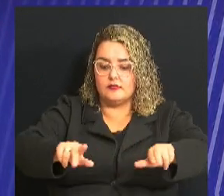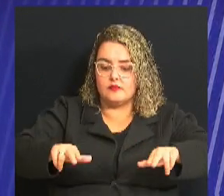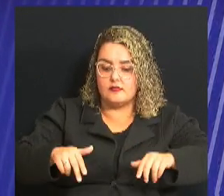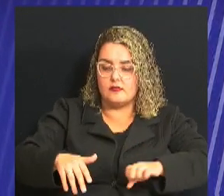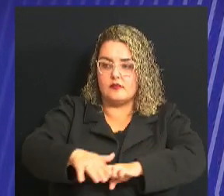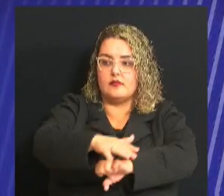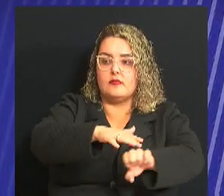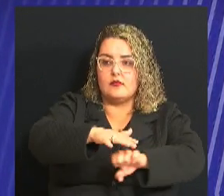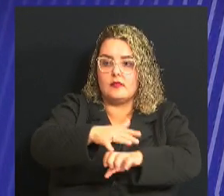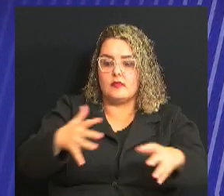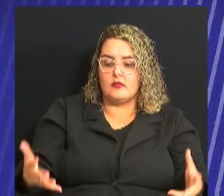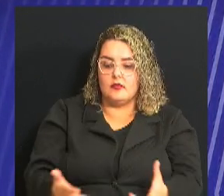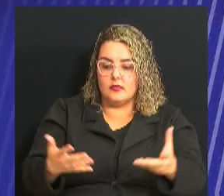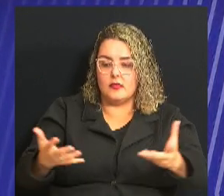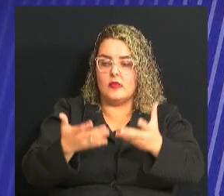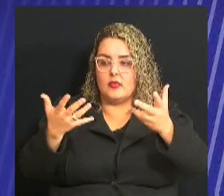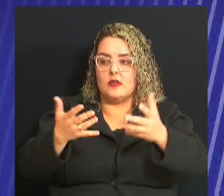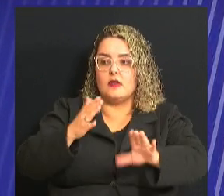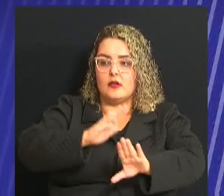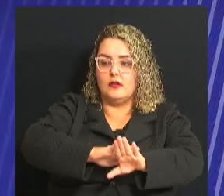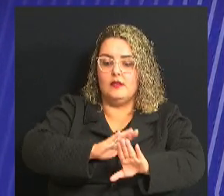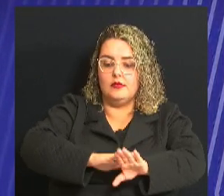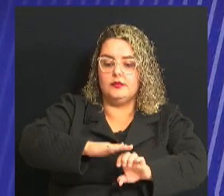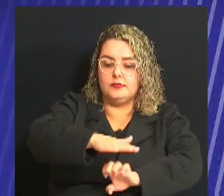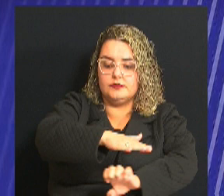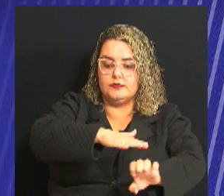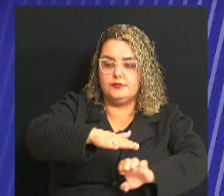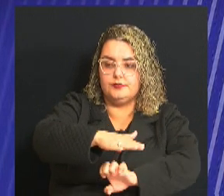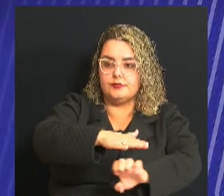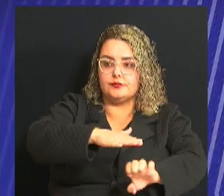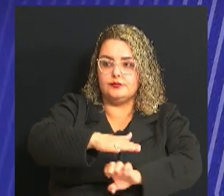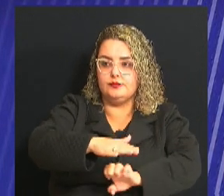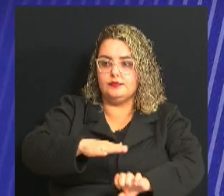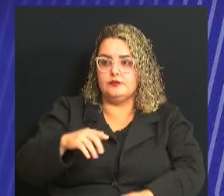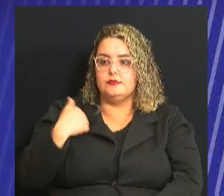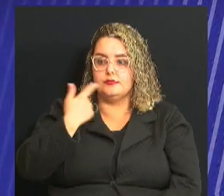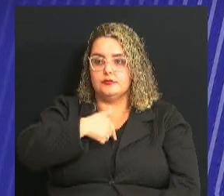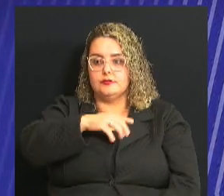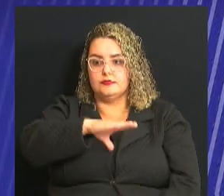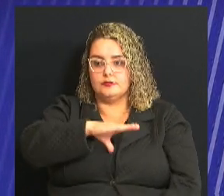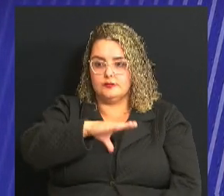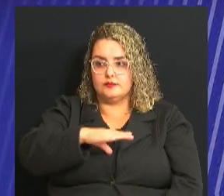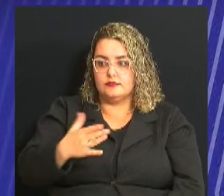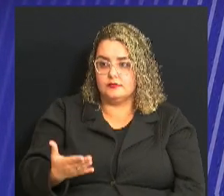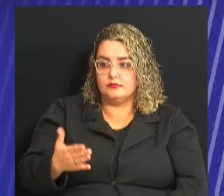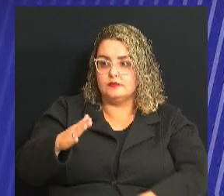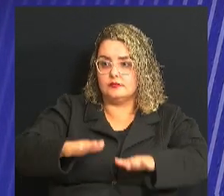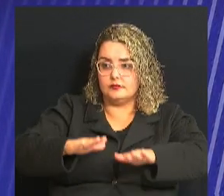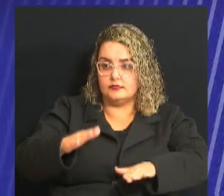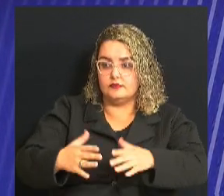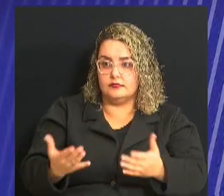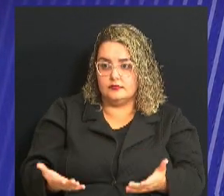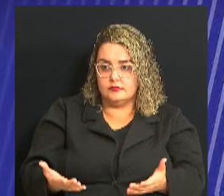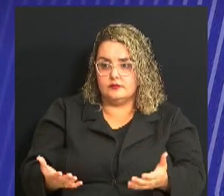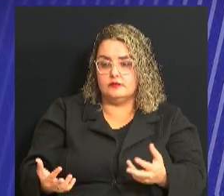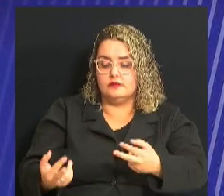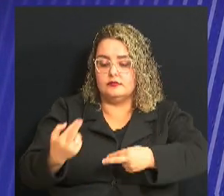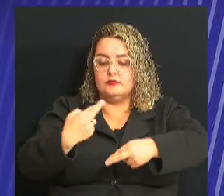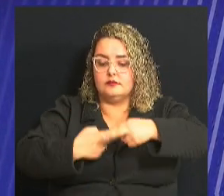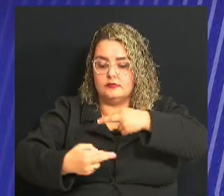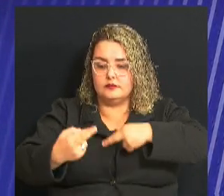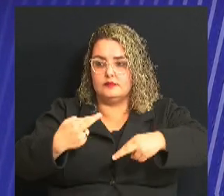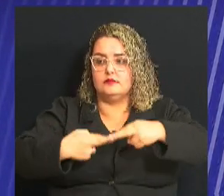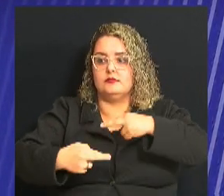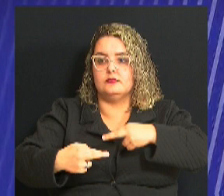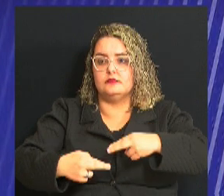o comércio, a atividade empresarial da nossa cidade e talvez até estreitar os relacionamentos com os